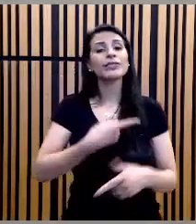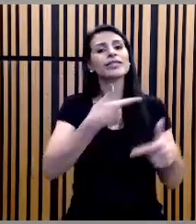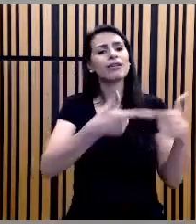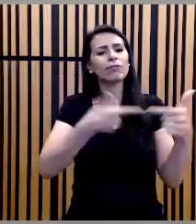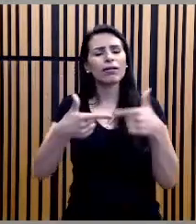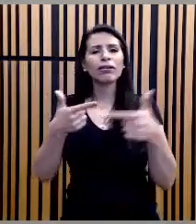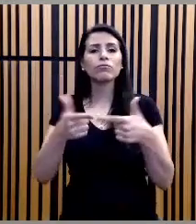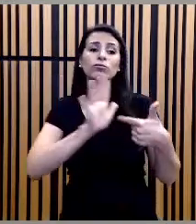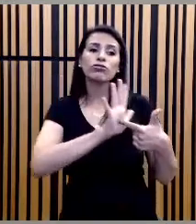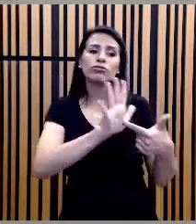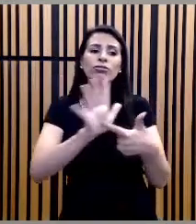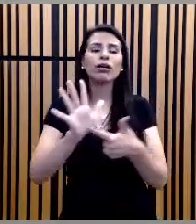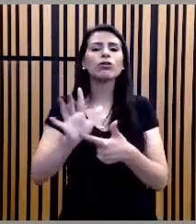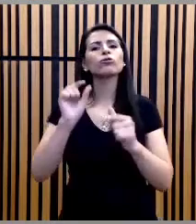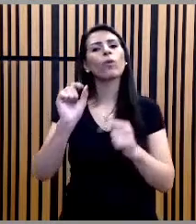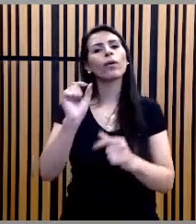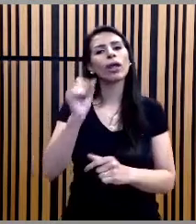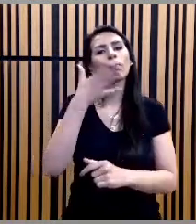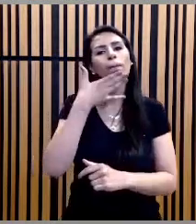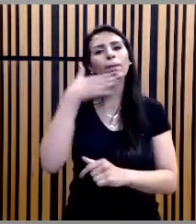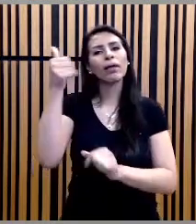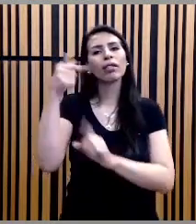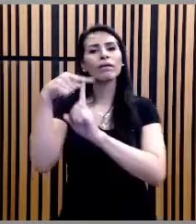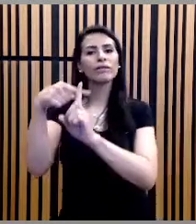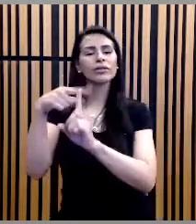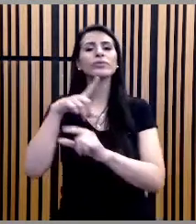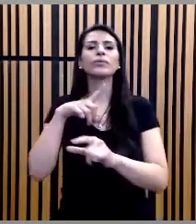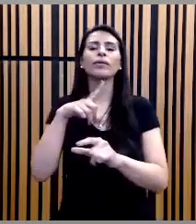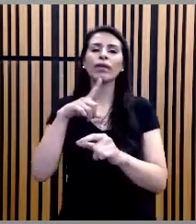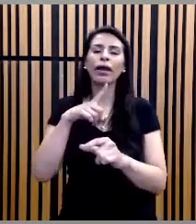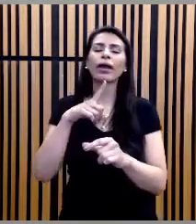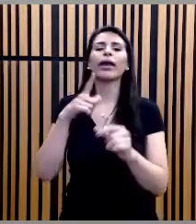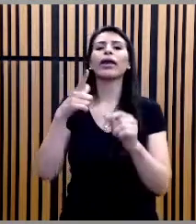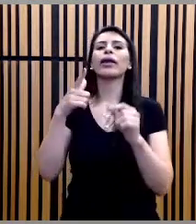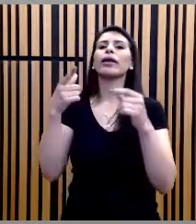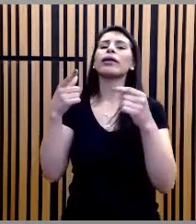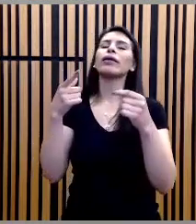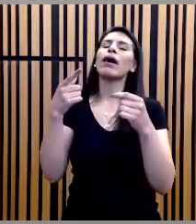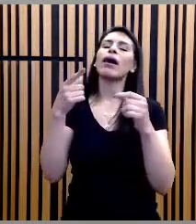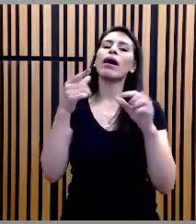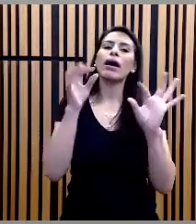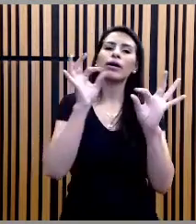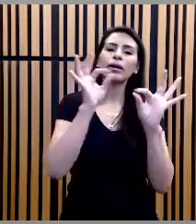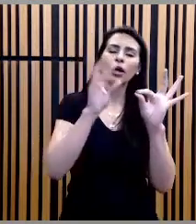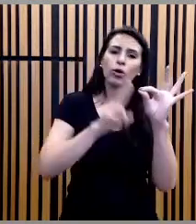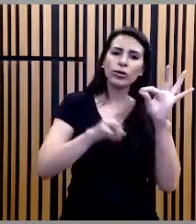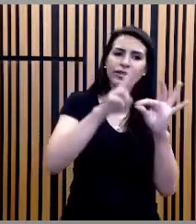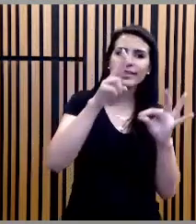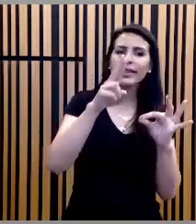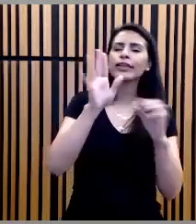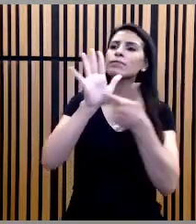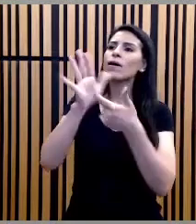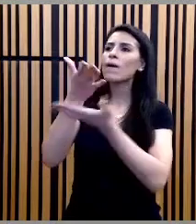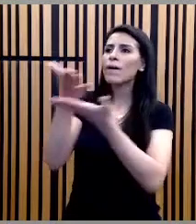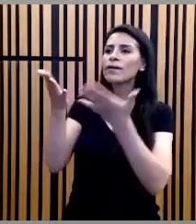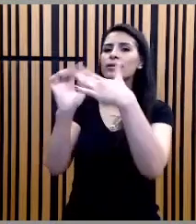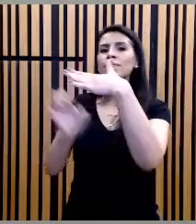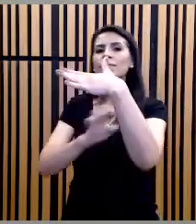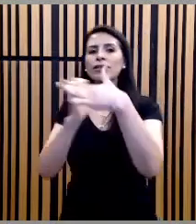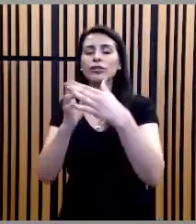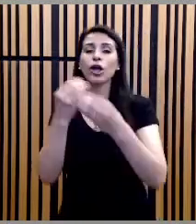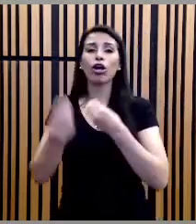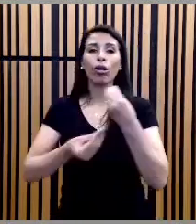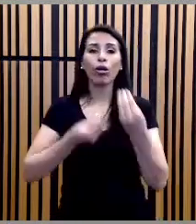que a gente tem aí junto às empresas, junto a Unisinos, né? E trazendo aí para vocês, quem trabalha